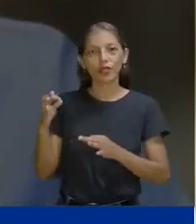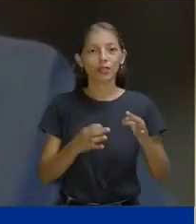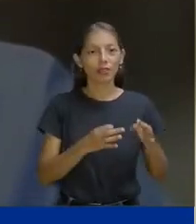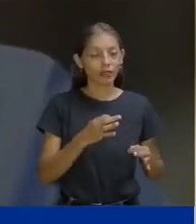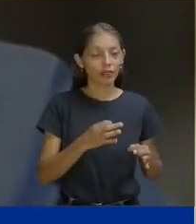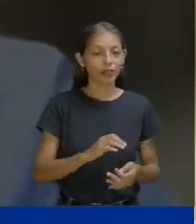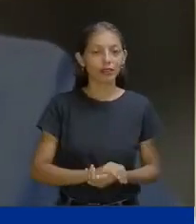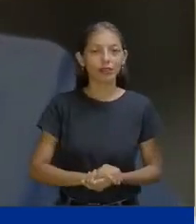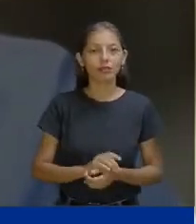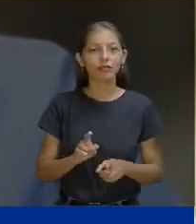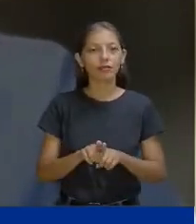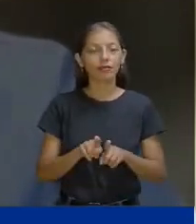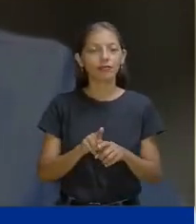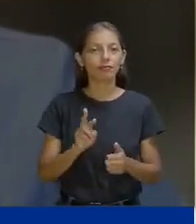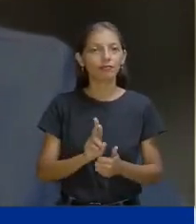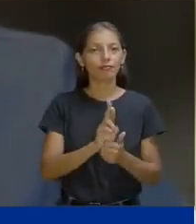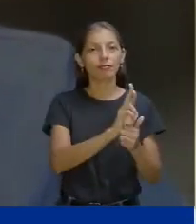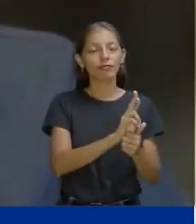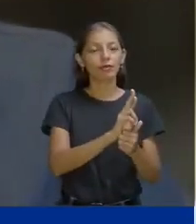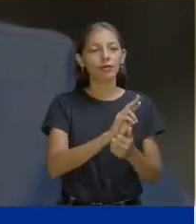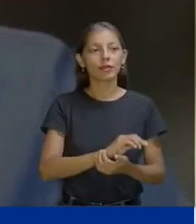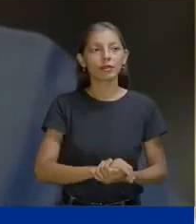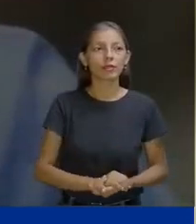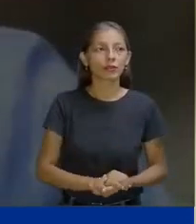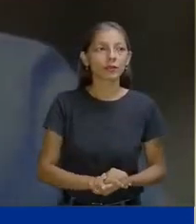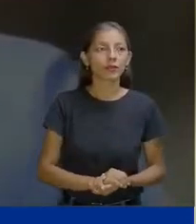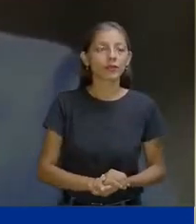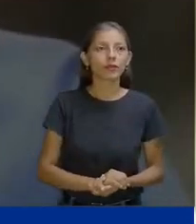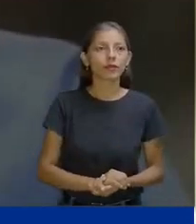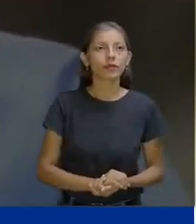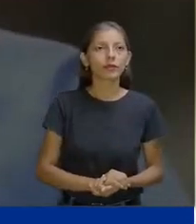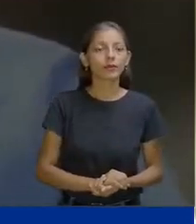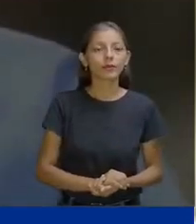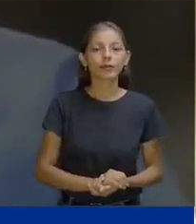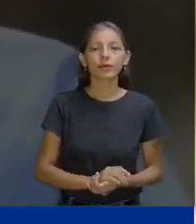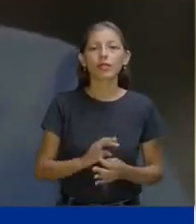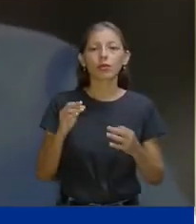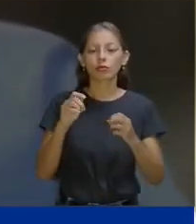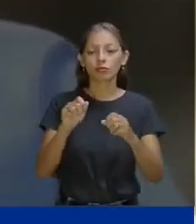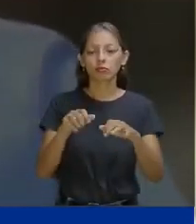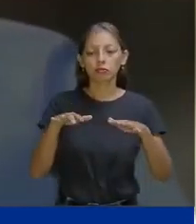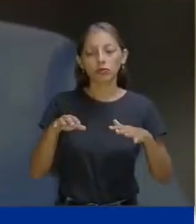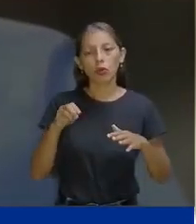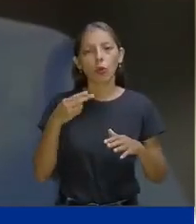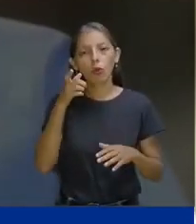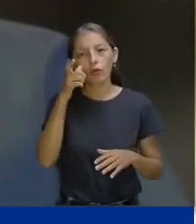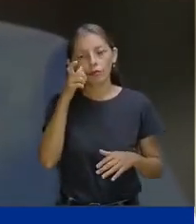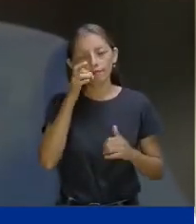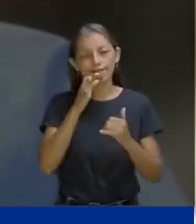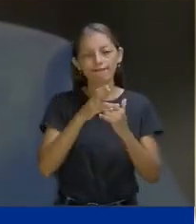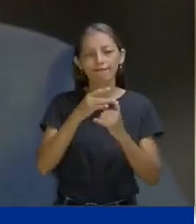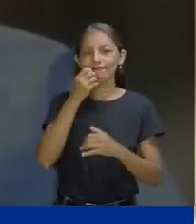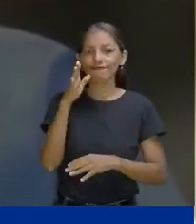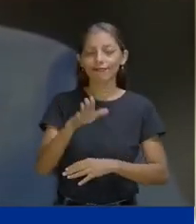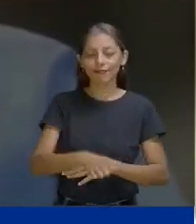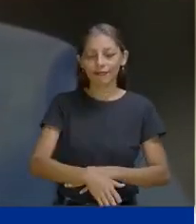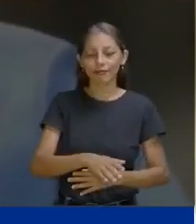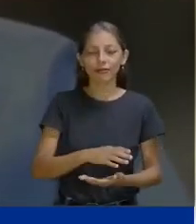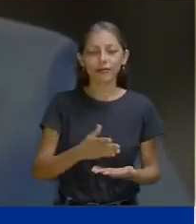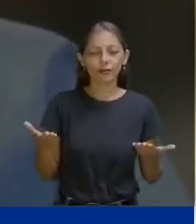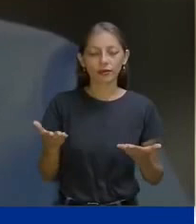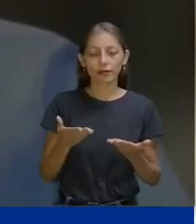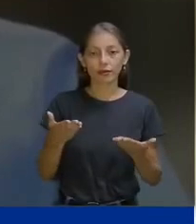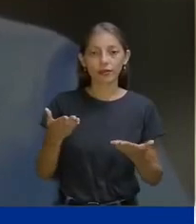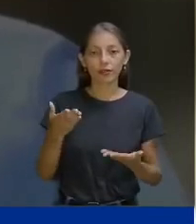eleitoral. Foco na juíza da classe dos advogados, Paola Júlia, de pele clara, cabelos medianos com luzes louras, está de